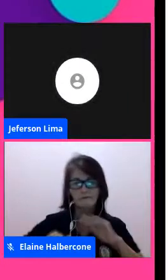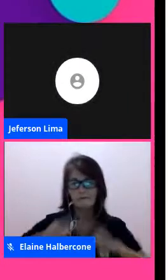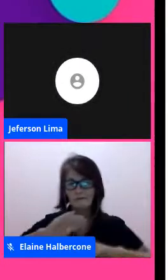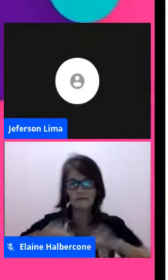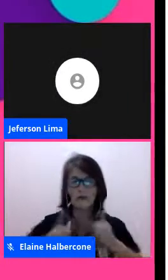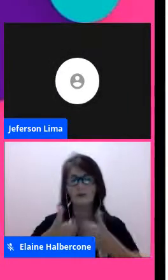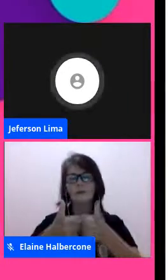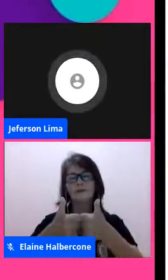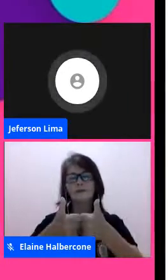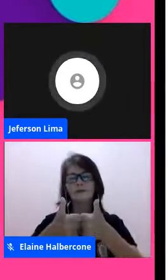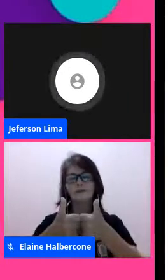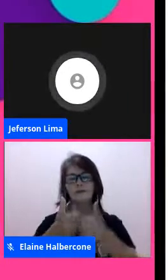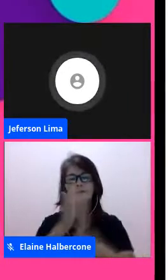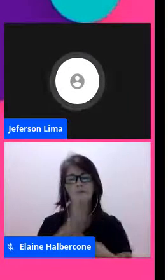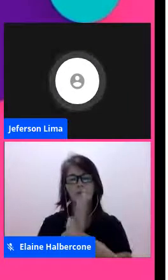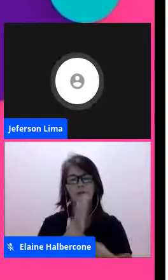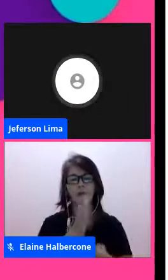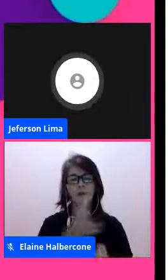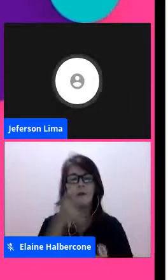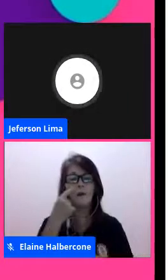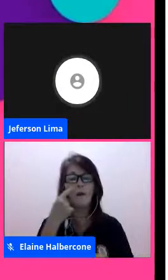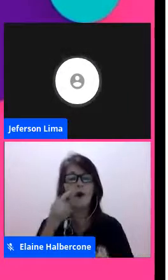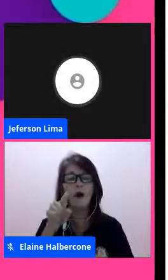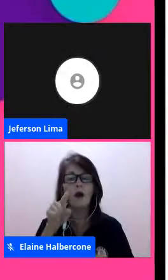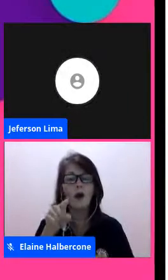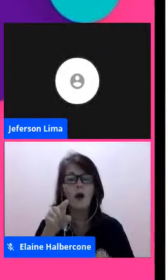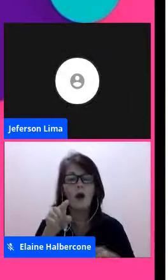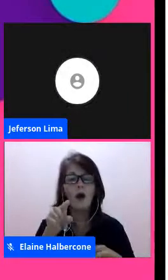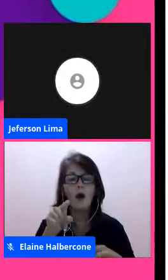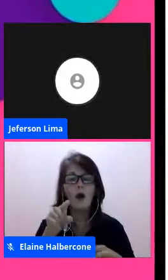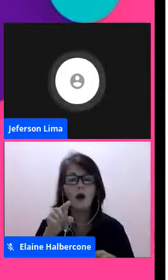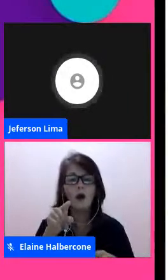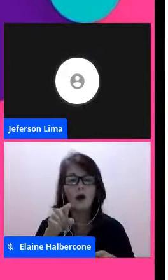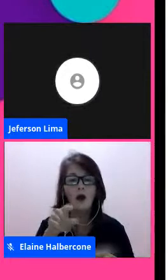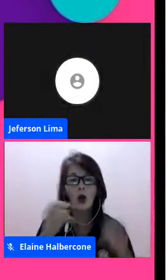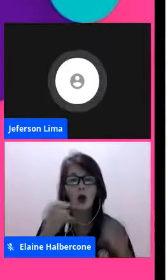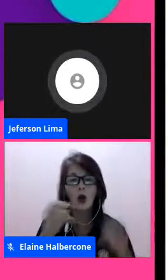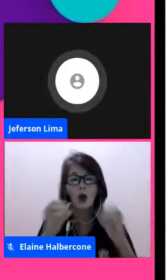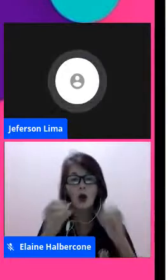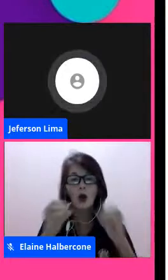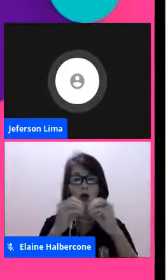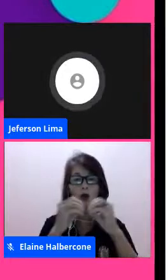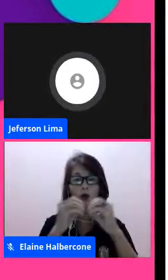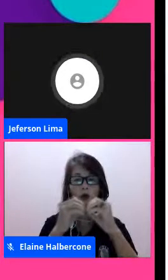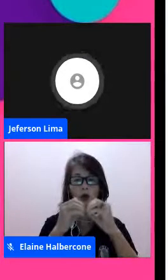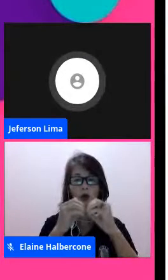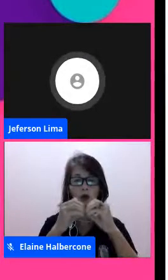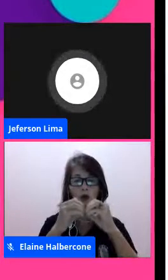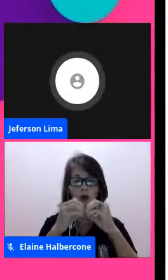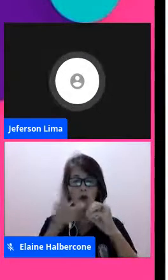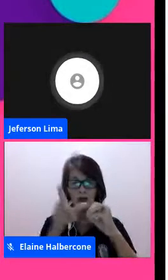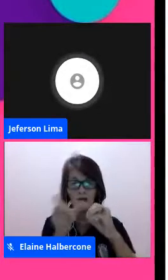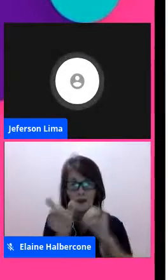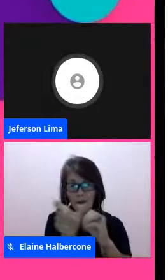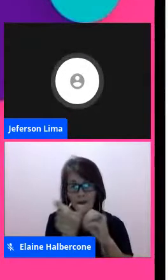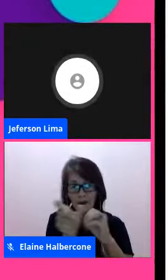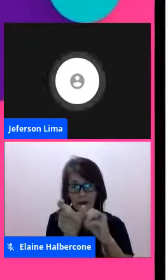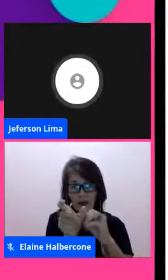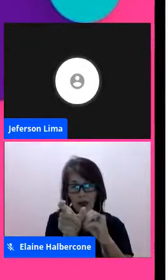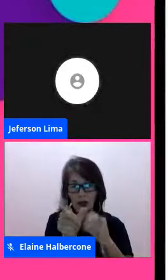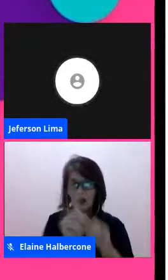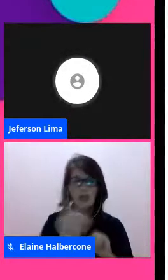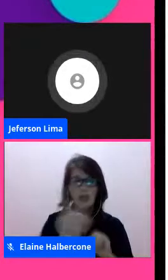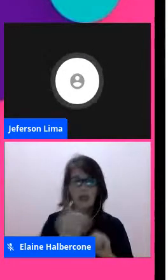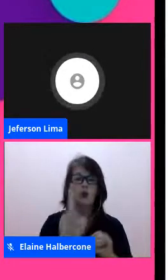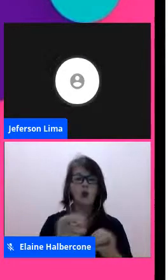Pronto. Se eu pegar aqui para vocês, aqui, ó, um Arduino, espero que foque bem aqui, ó. Essa plaquinha aqui, ela não conecta à internet, é bem